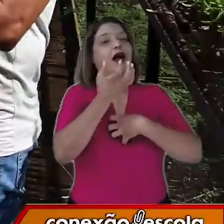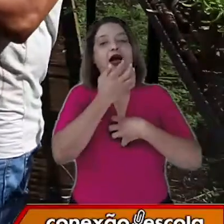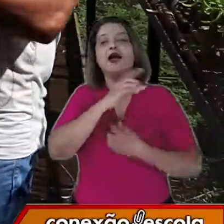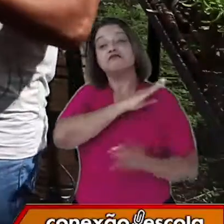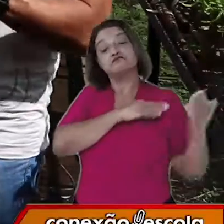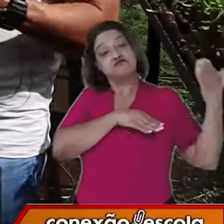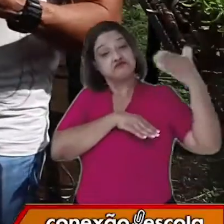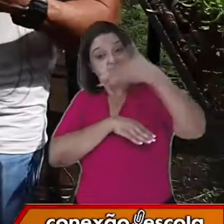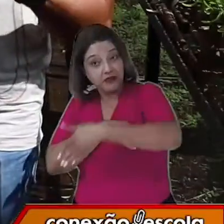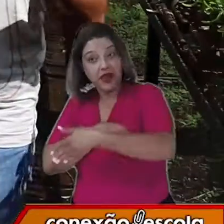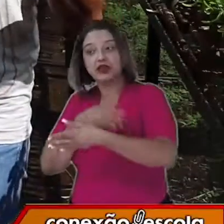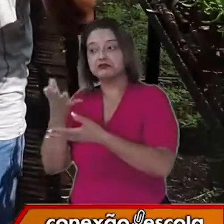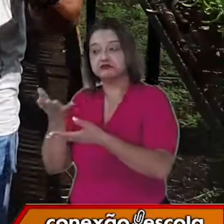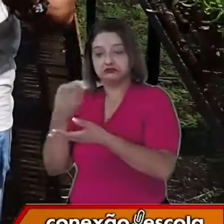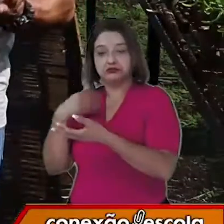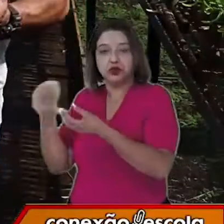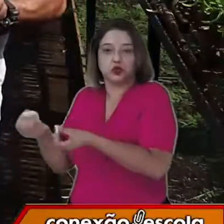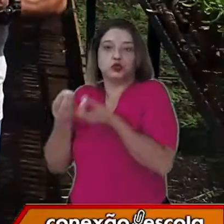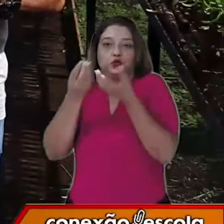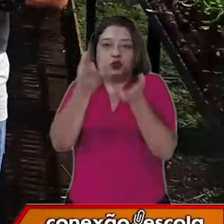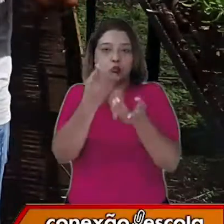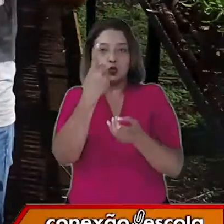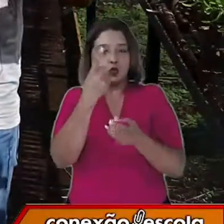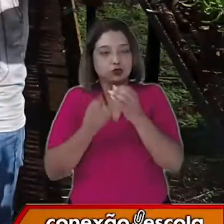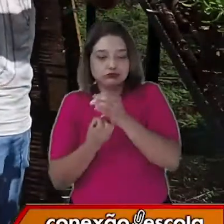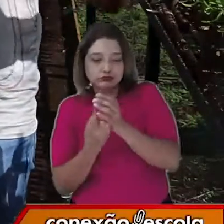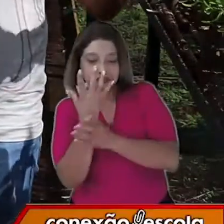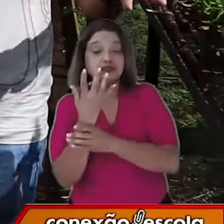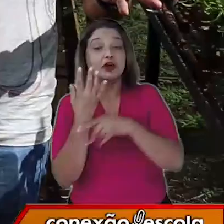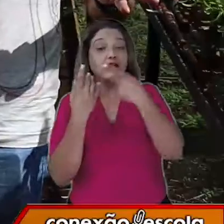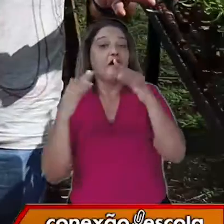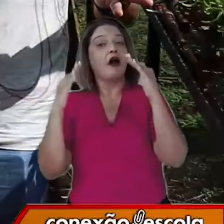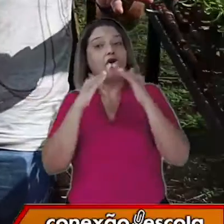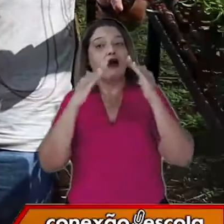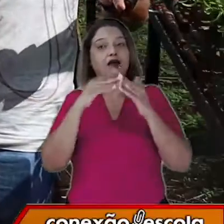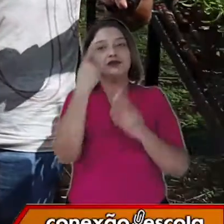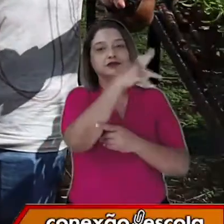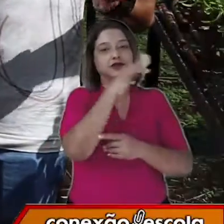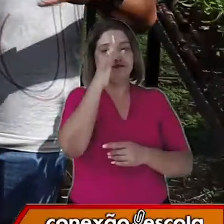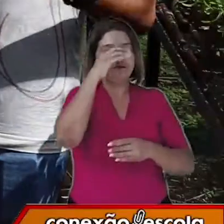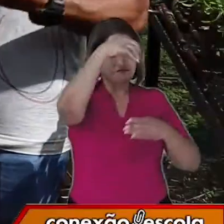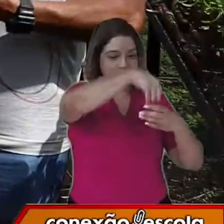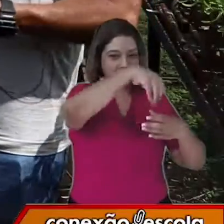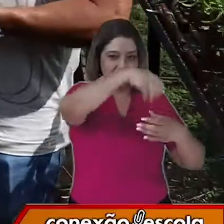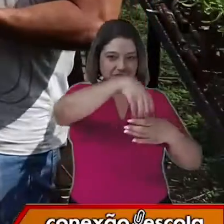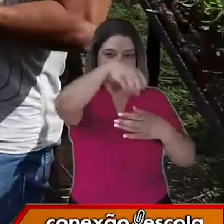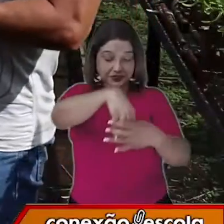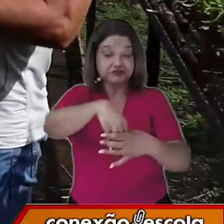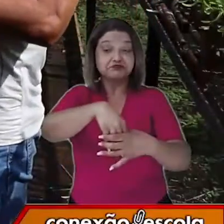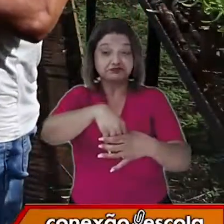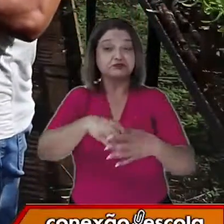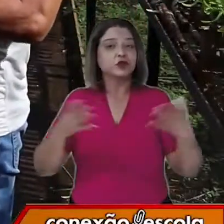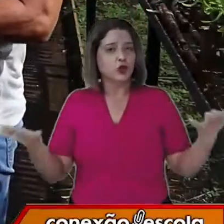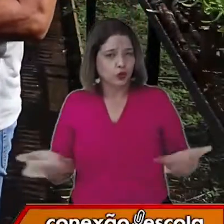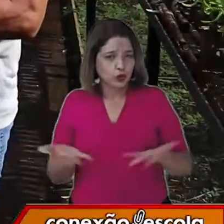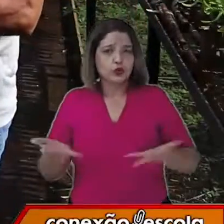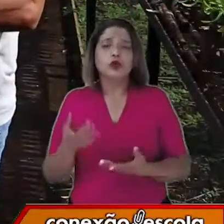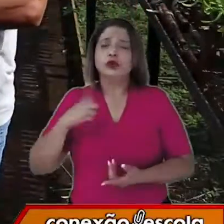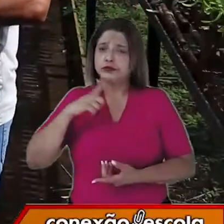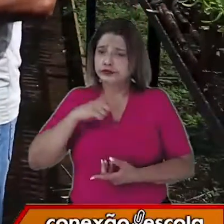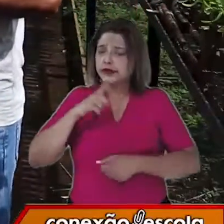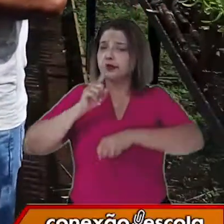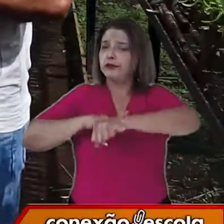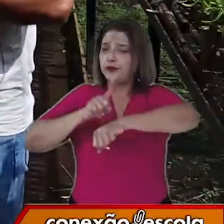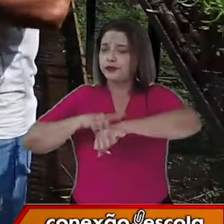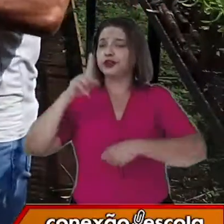mudas. Eles vêm até aqui, adquirem essas plantas e vão plantando nas suas propriedades. Nós estamos vivendo um momento muito crítico,